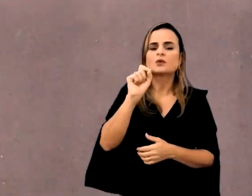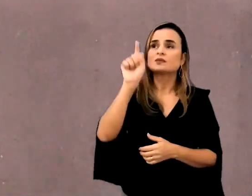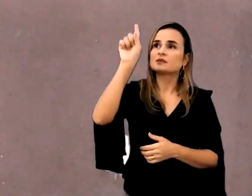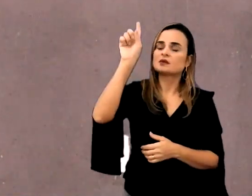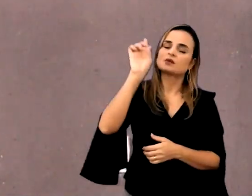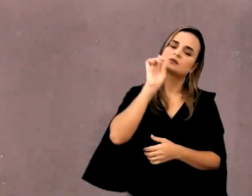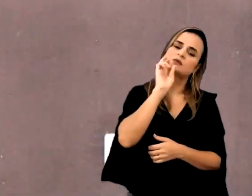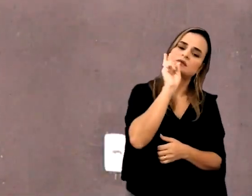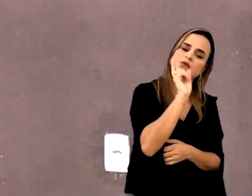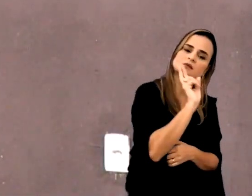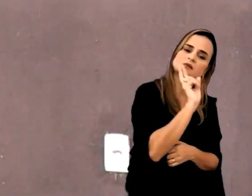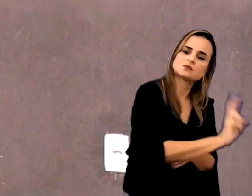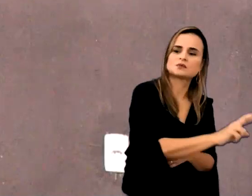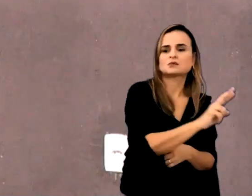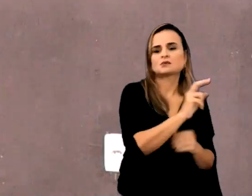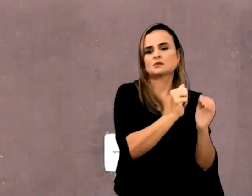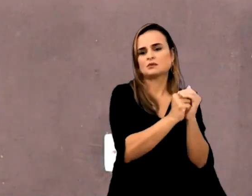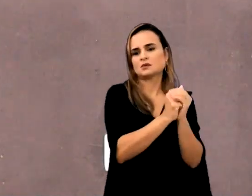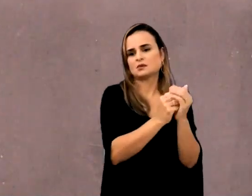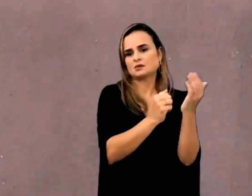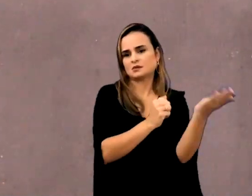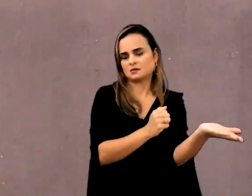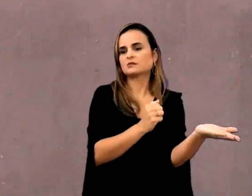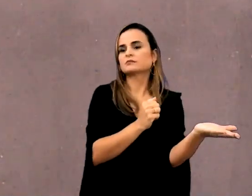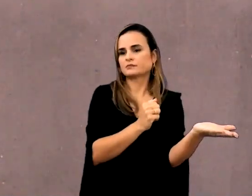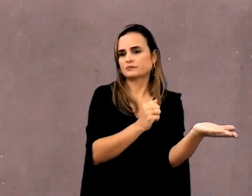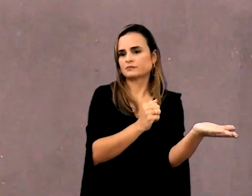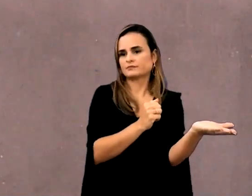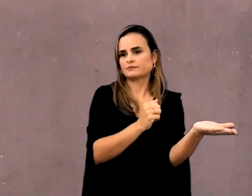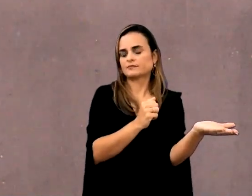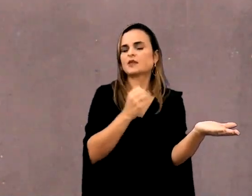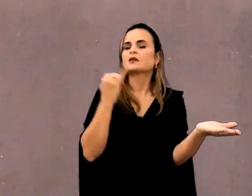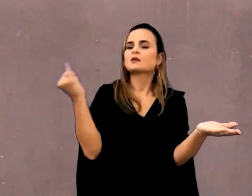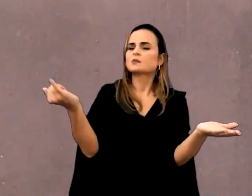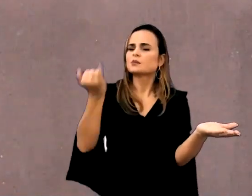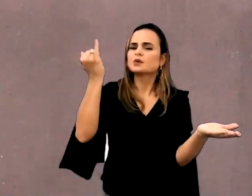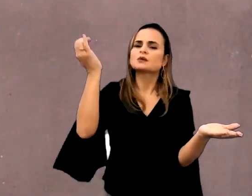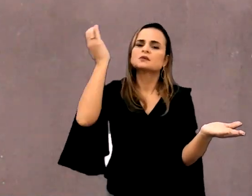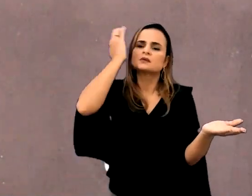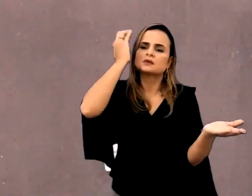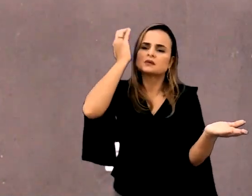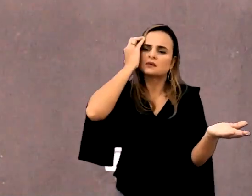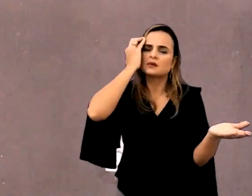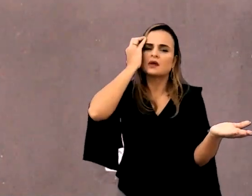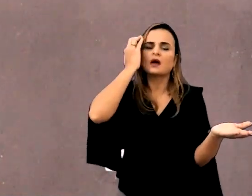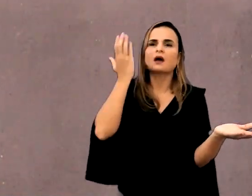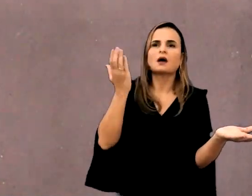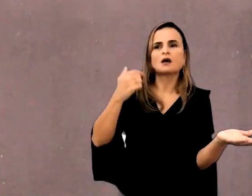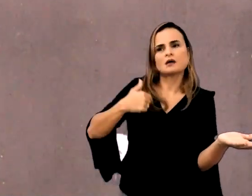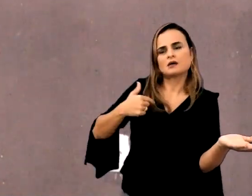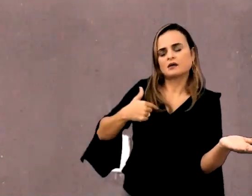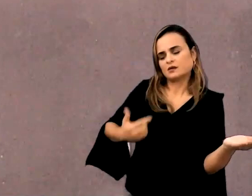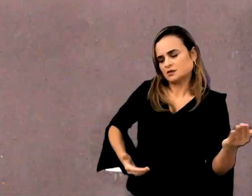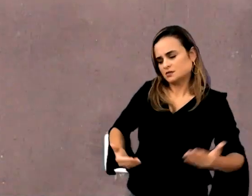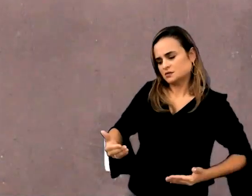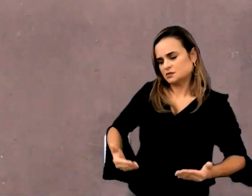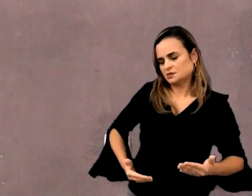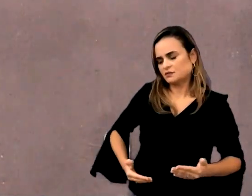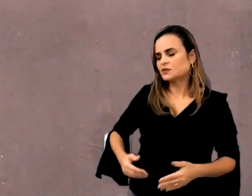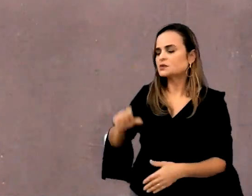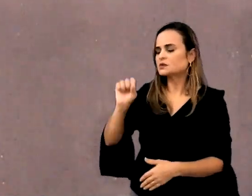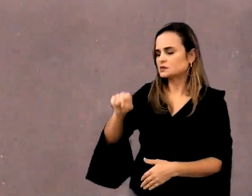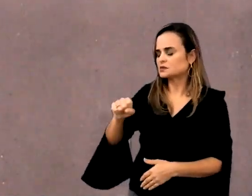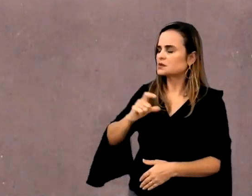Deus respondendo à oração. Como é importante, meus irmãos, a gente compreender que se vimos a um Deus que Ele